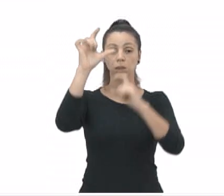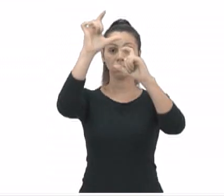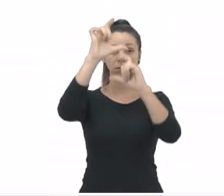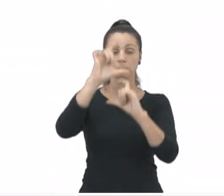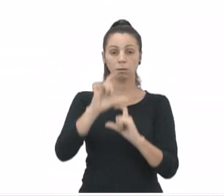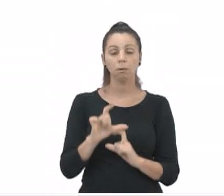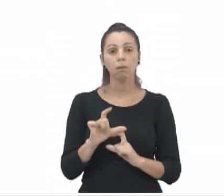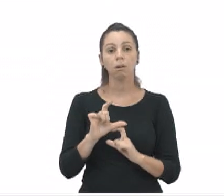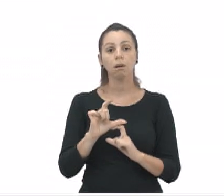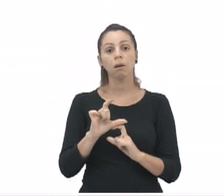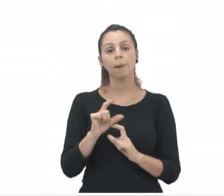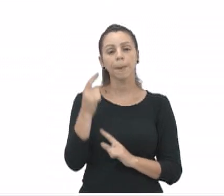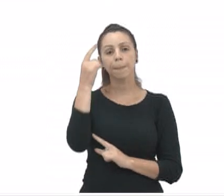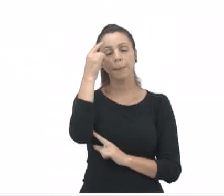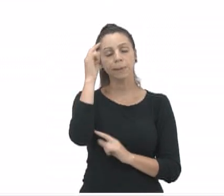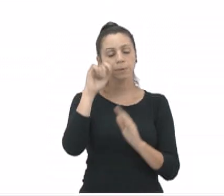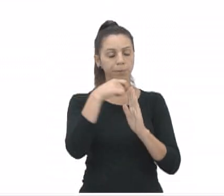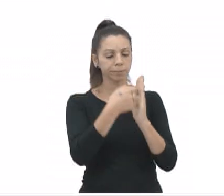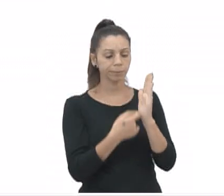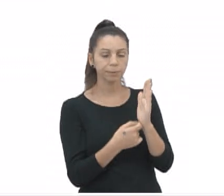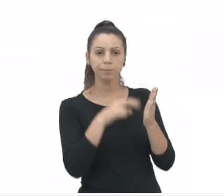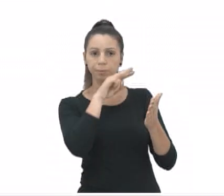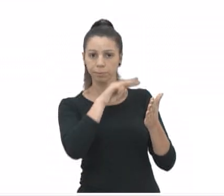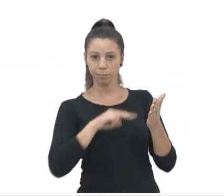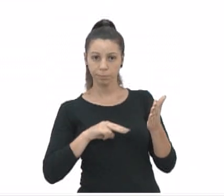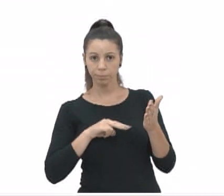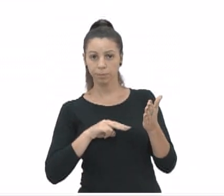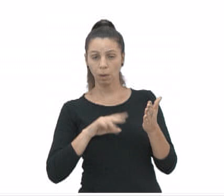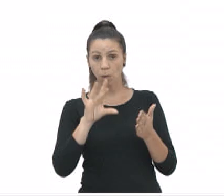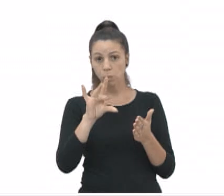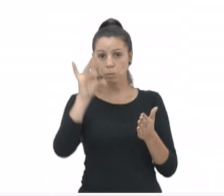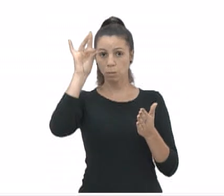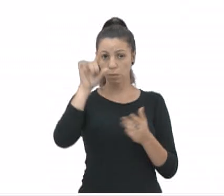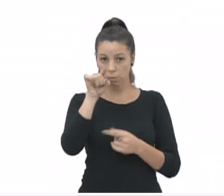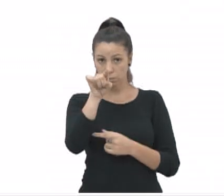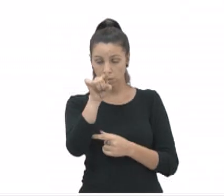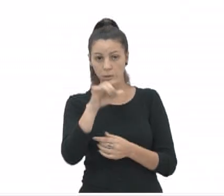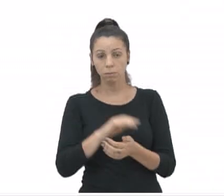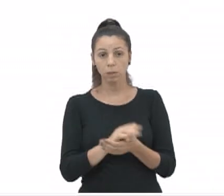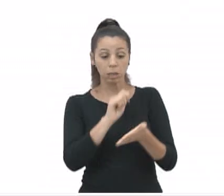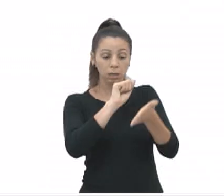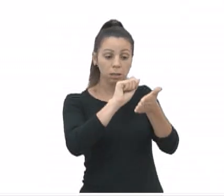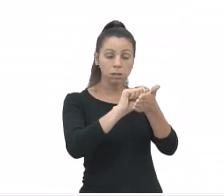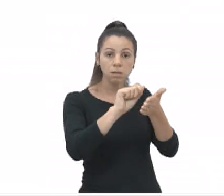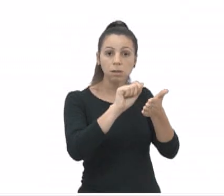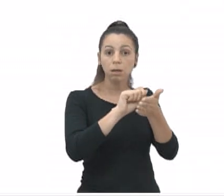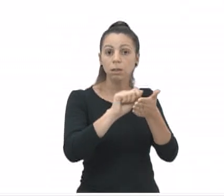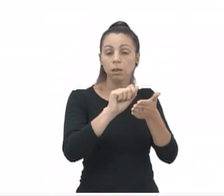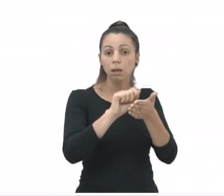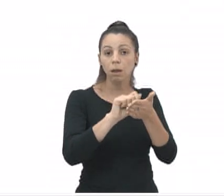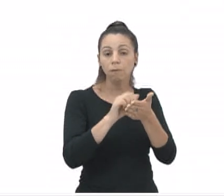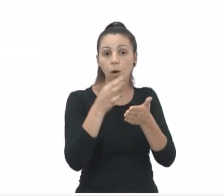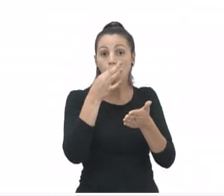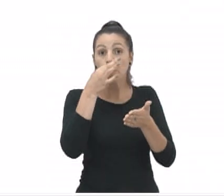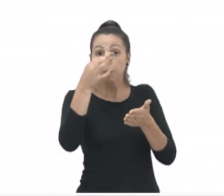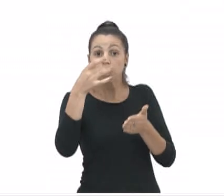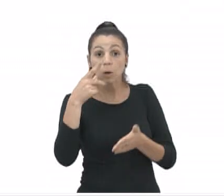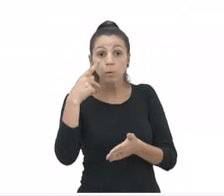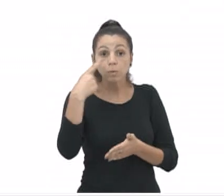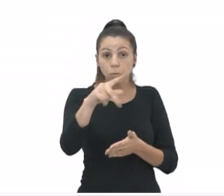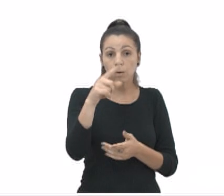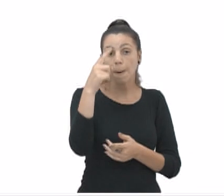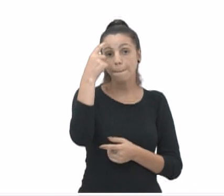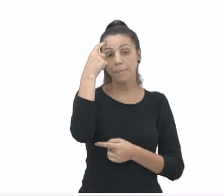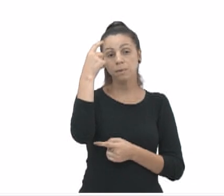a parte do texto lido, né, a parte que você escolheu, e escreva por outro ponto de vista, pensando